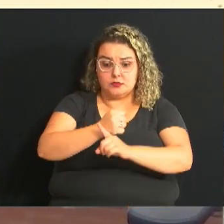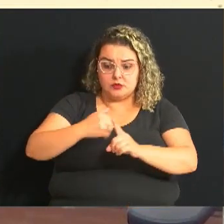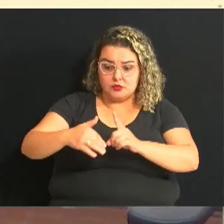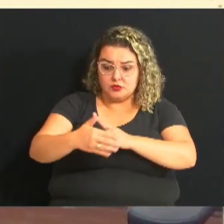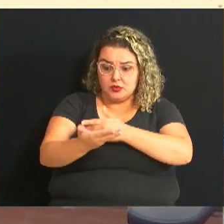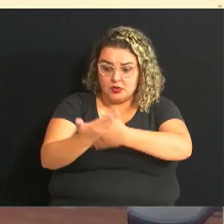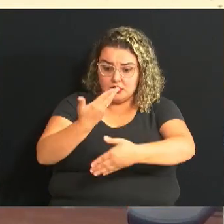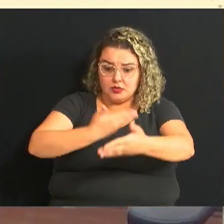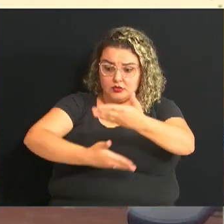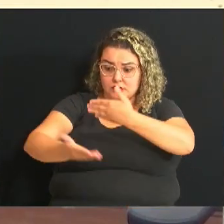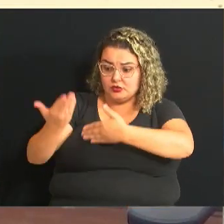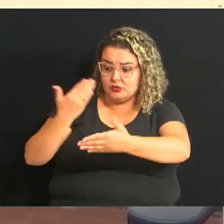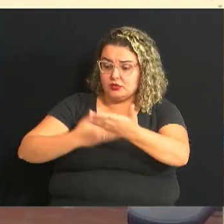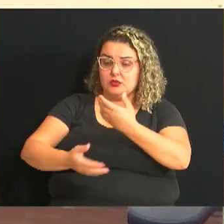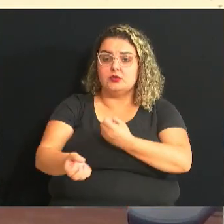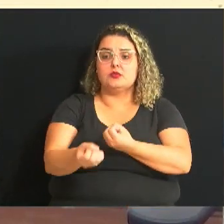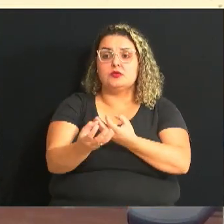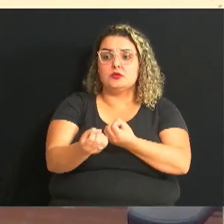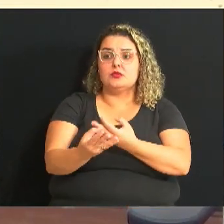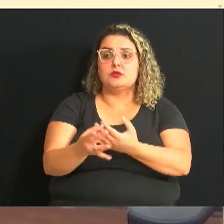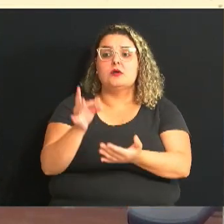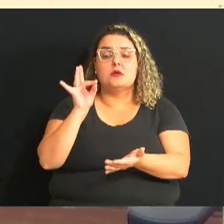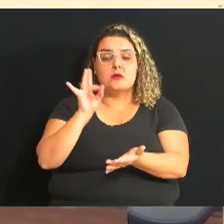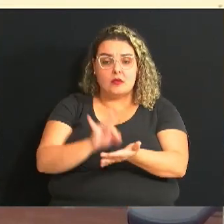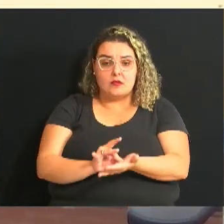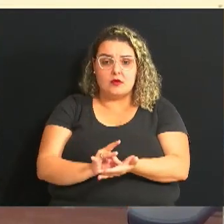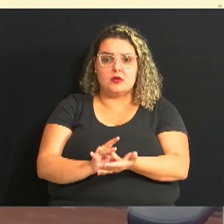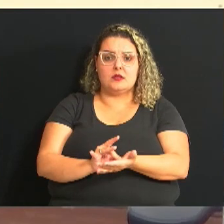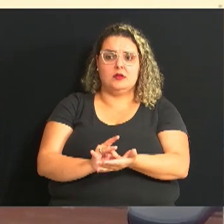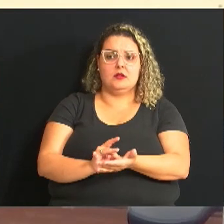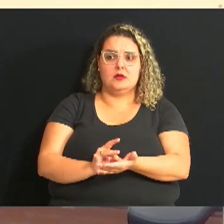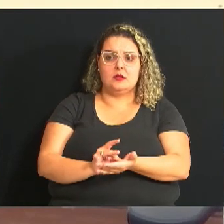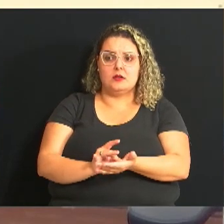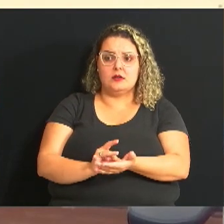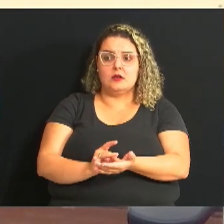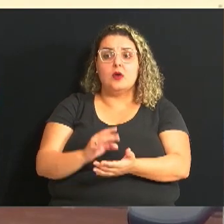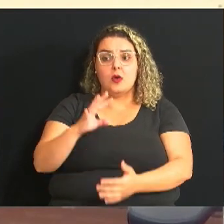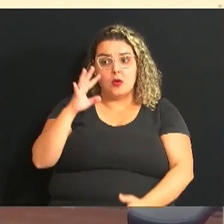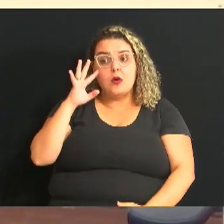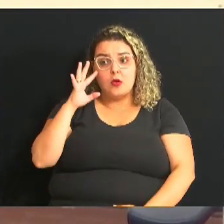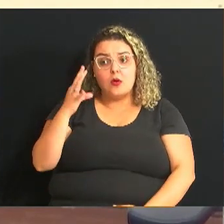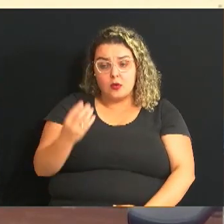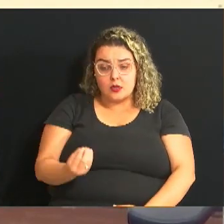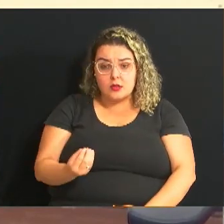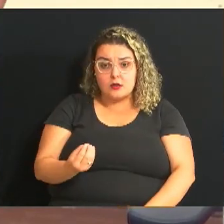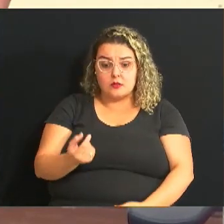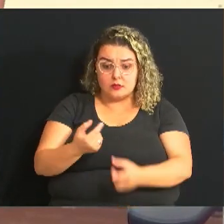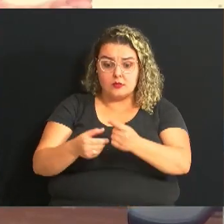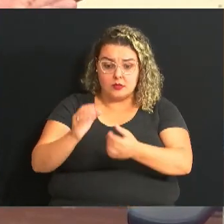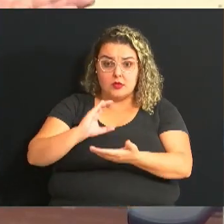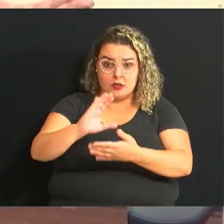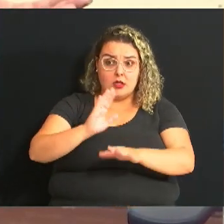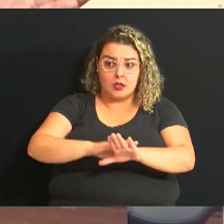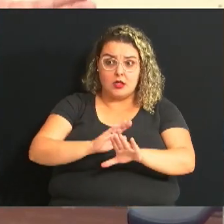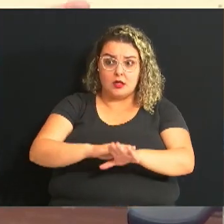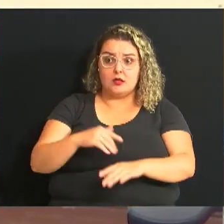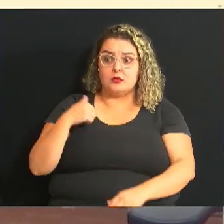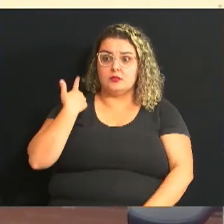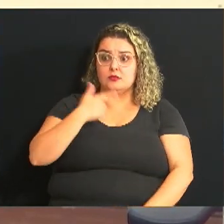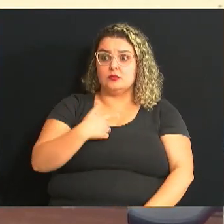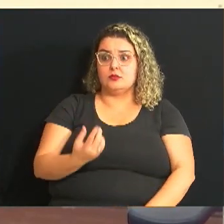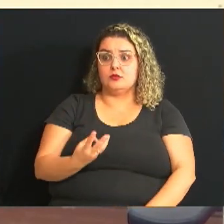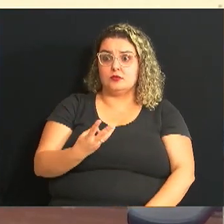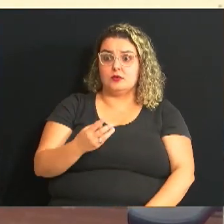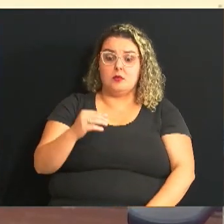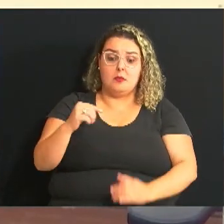pessoas conheçam, né, essa questão da destinação e destinem. Nós estamos ficando com